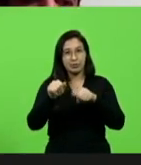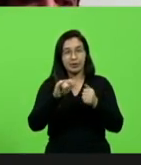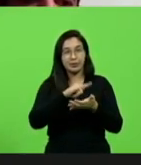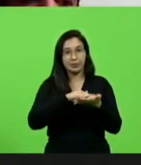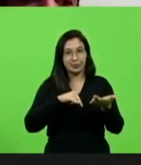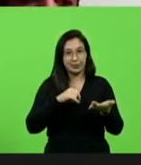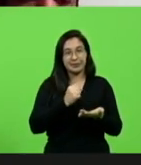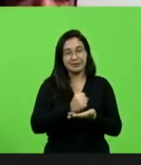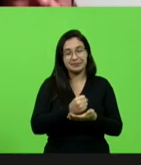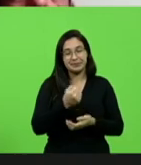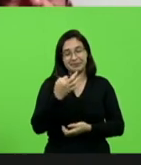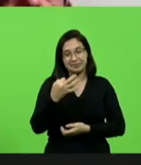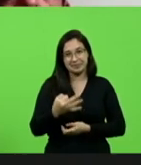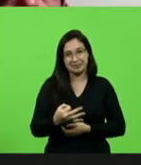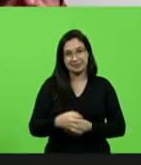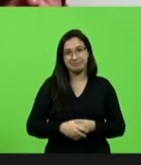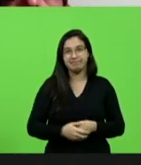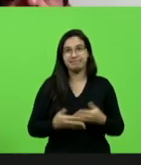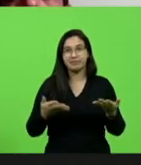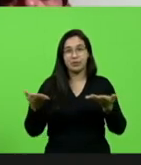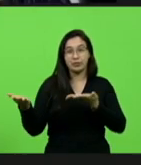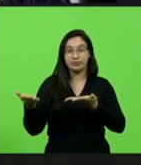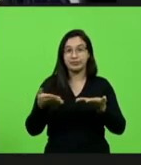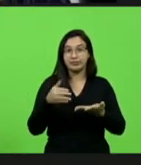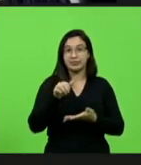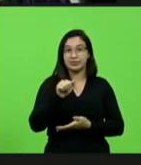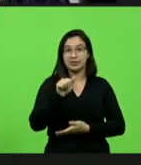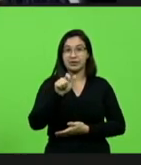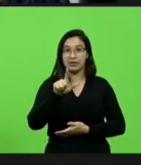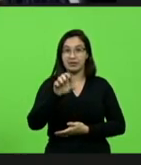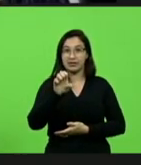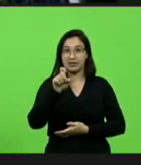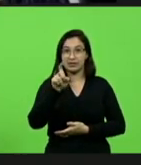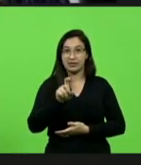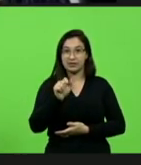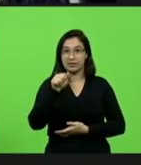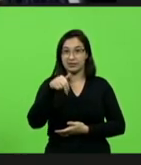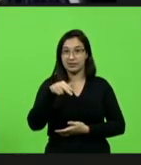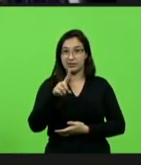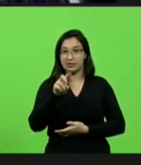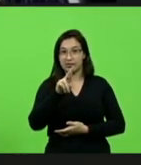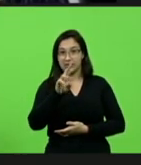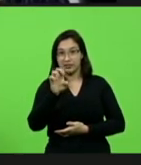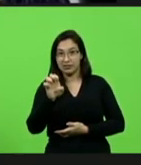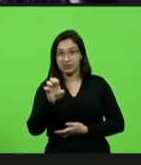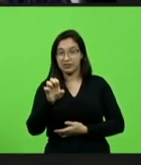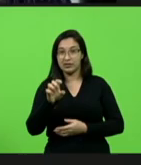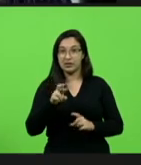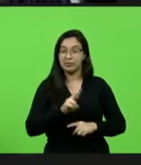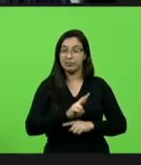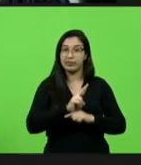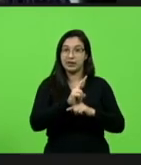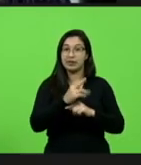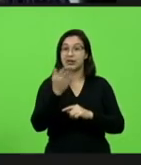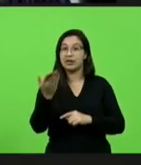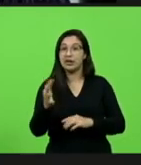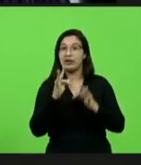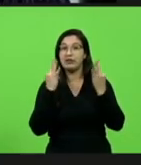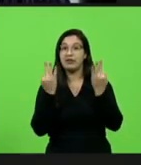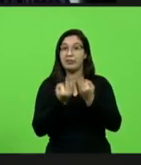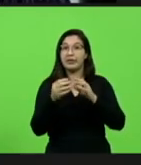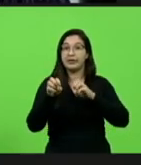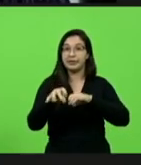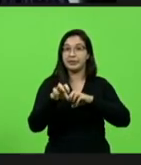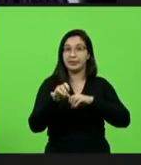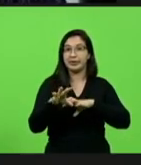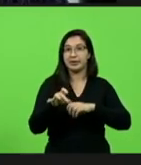eu passo a palavra agora, então, ao Alexandre Magno, representando as famílias educadoras, para a sua manifestação. Doutor